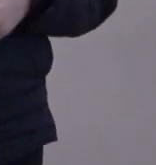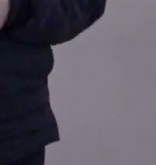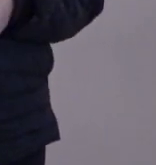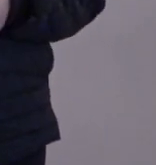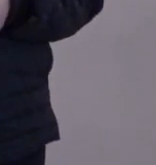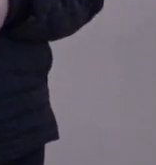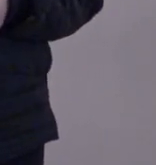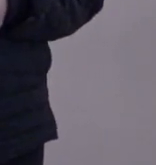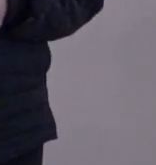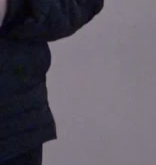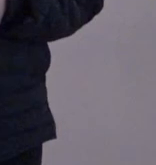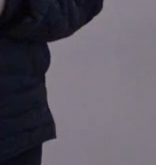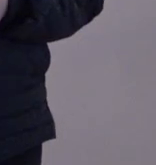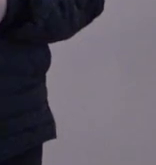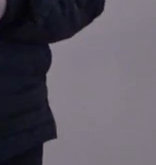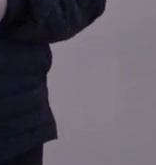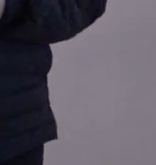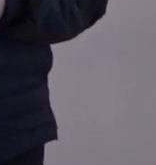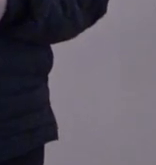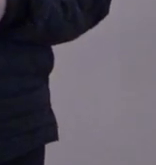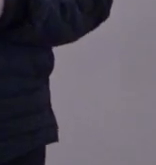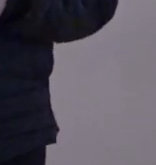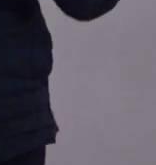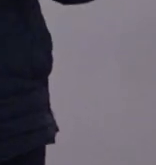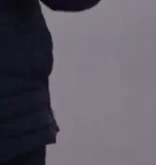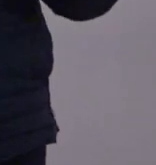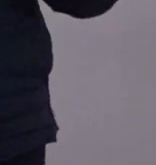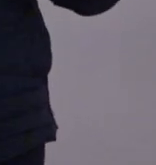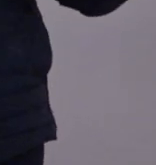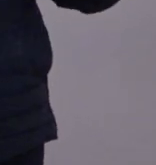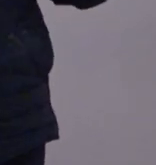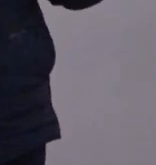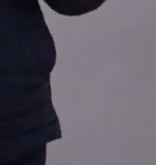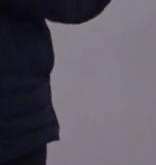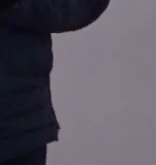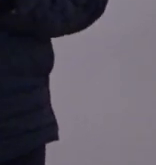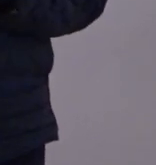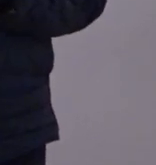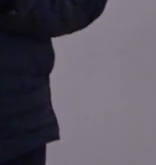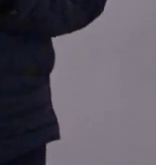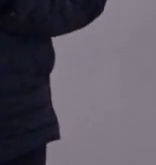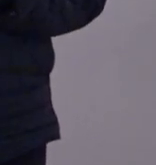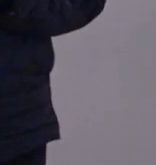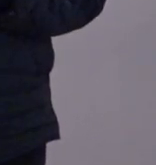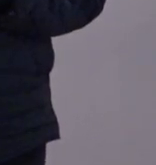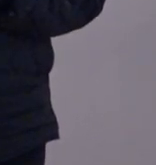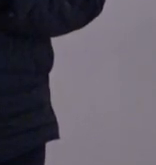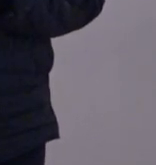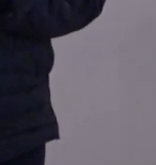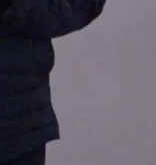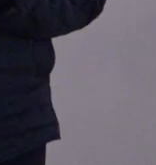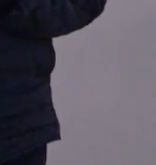Para coordenar os trabalhos dessa mesa, convido o senhor Joelson dos Passos.